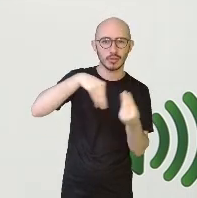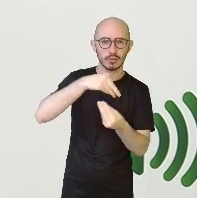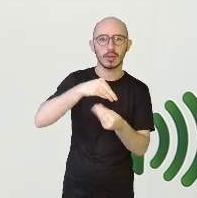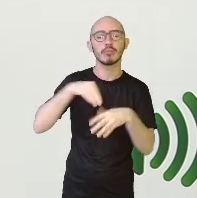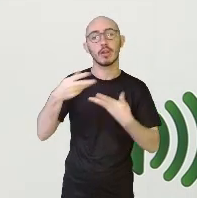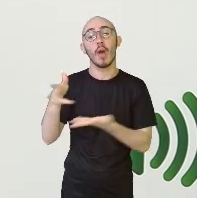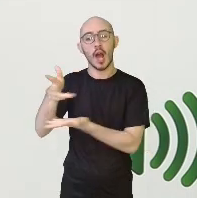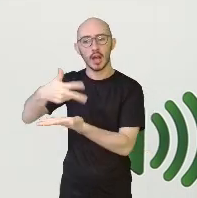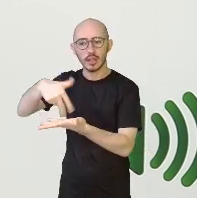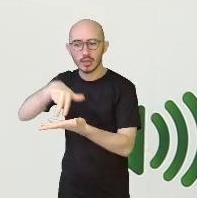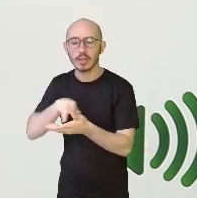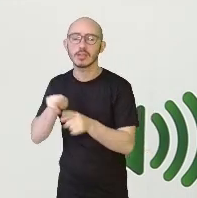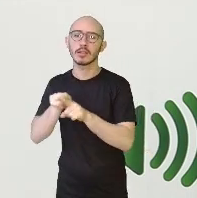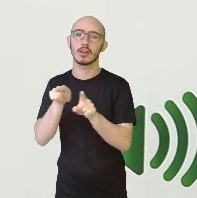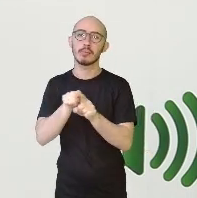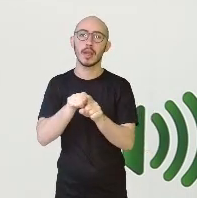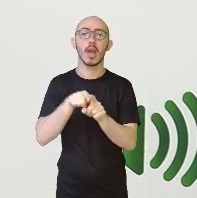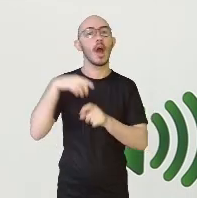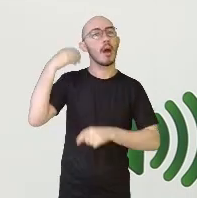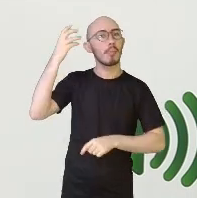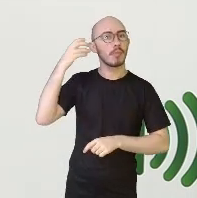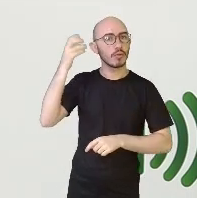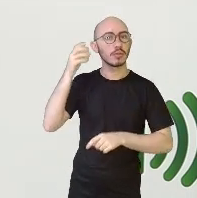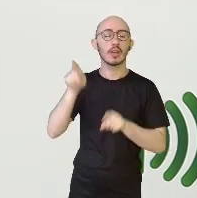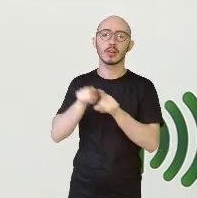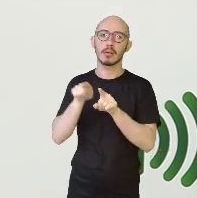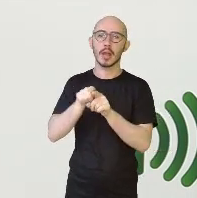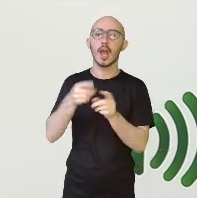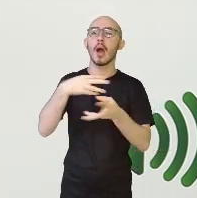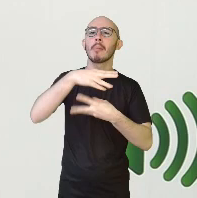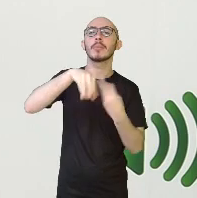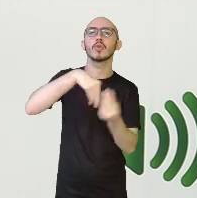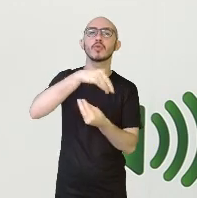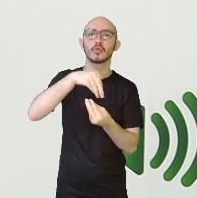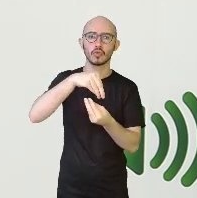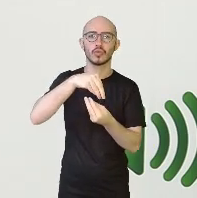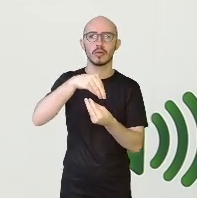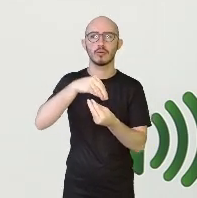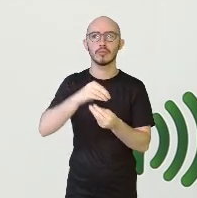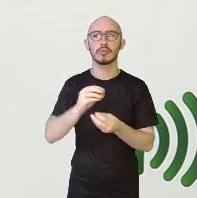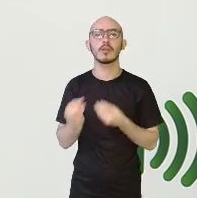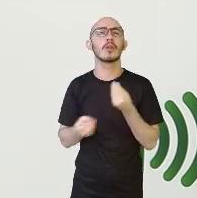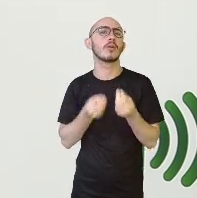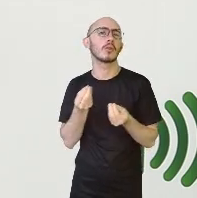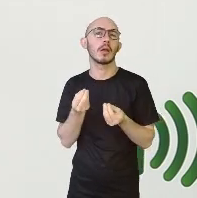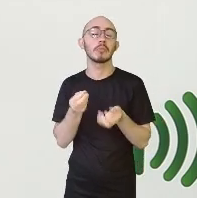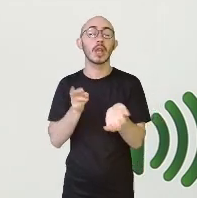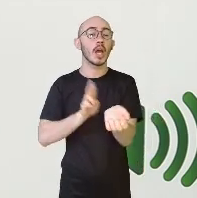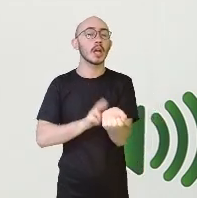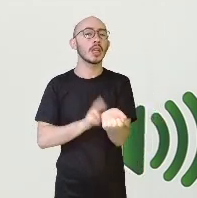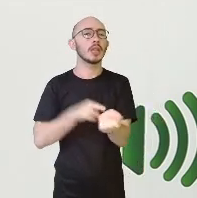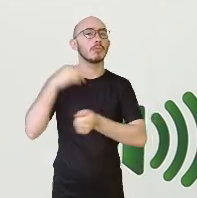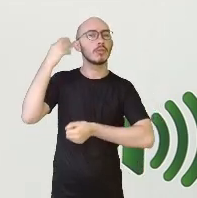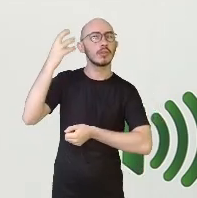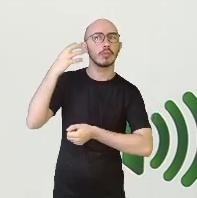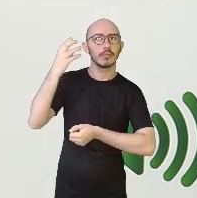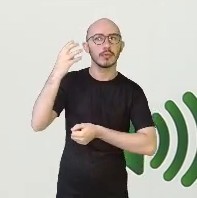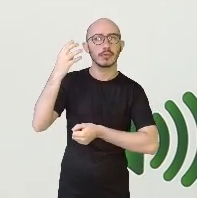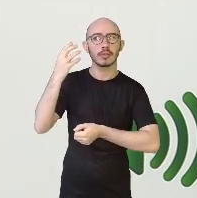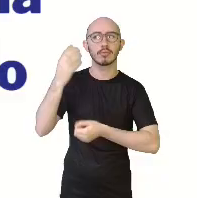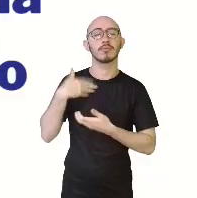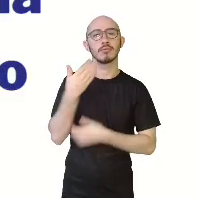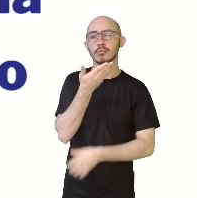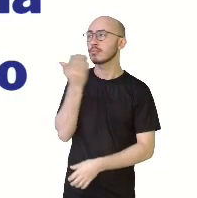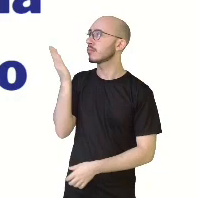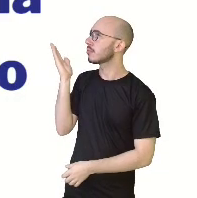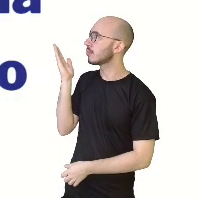a dança, a música também surge com a mistura. A mistura de quais ritmos, professor? Esse que vocês estão